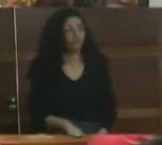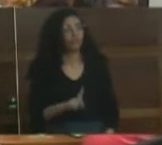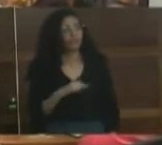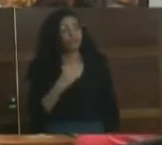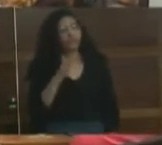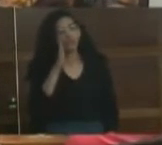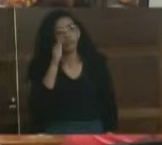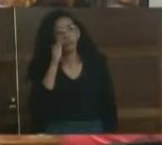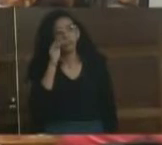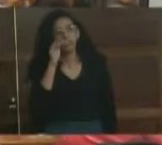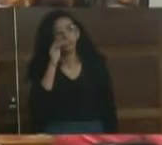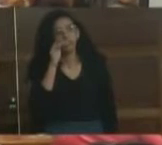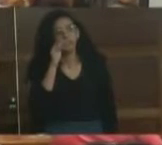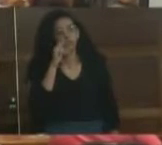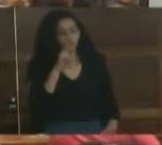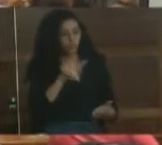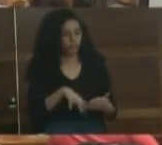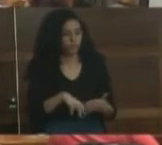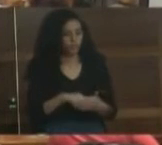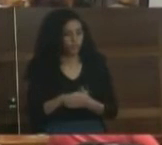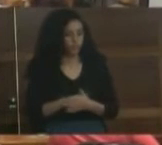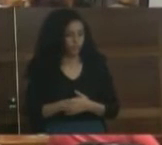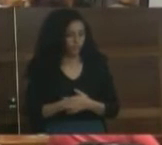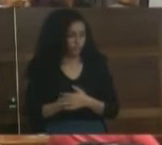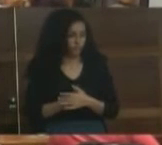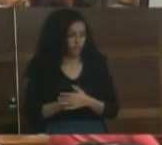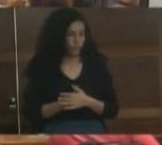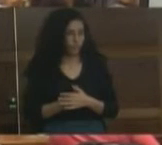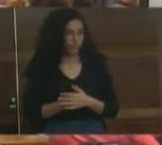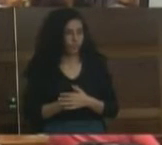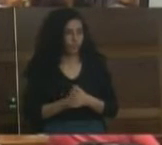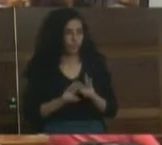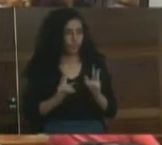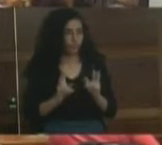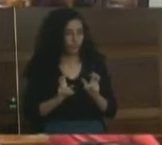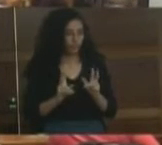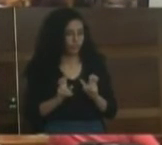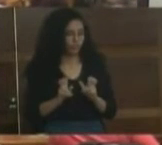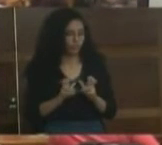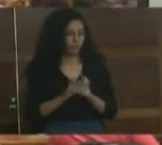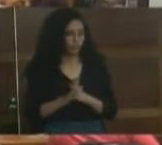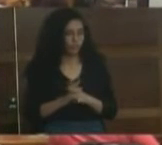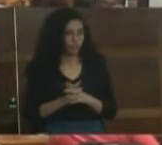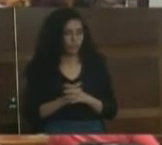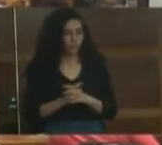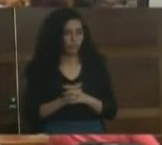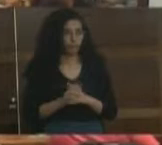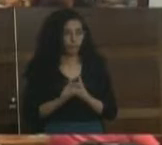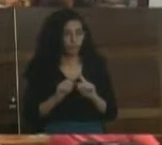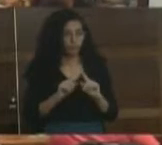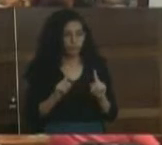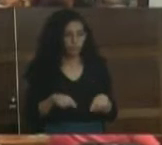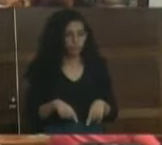e aí e aí